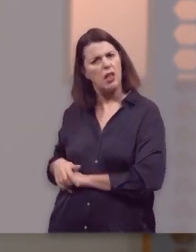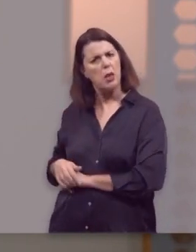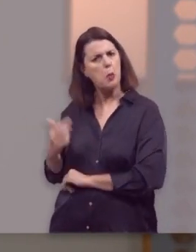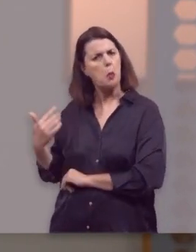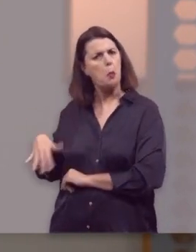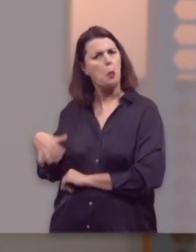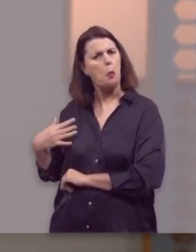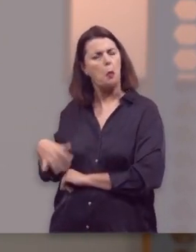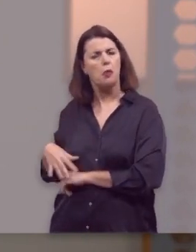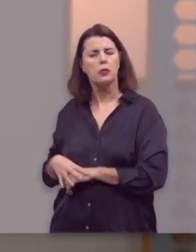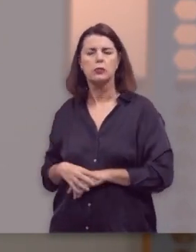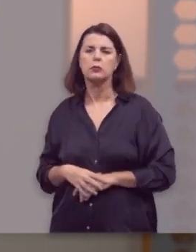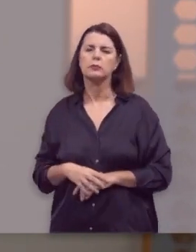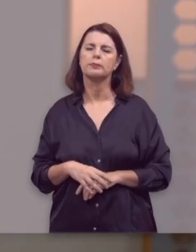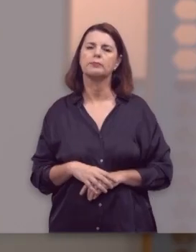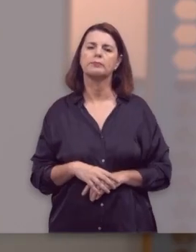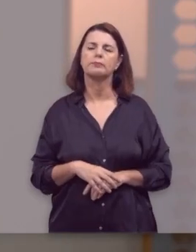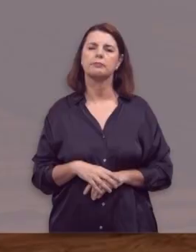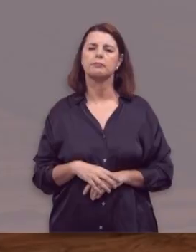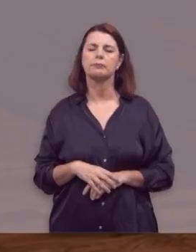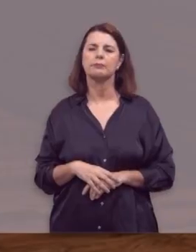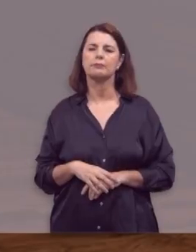lhe obedecem?